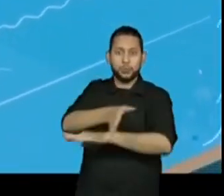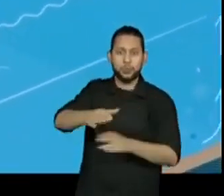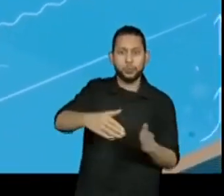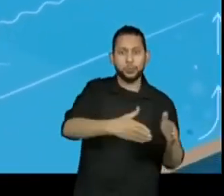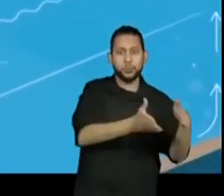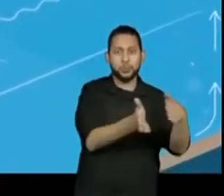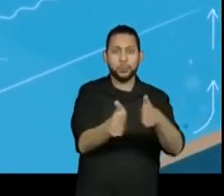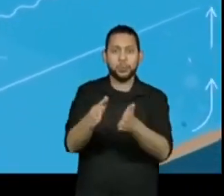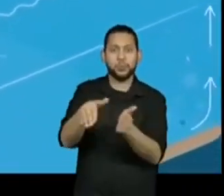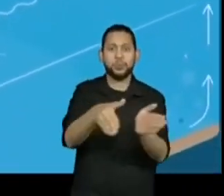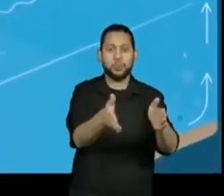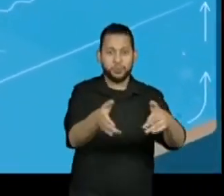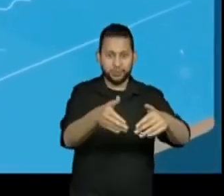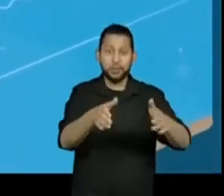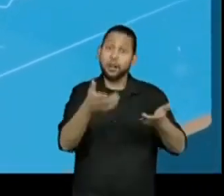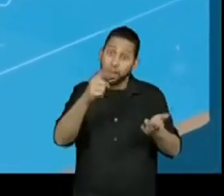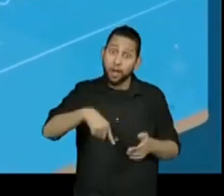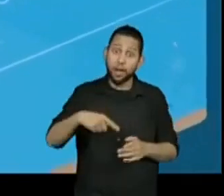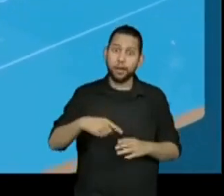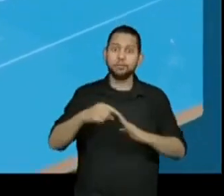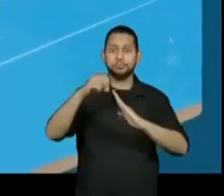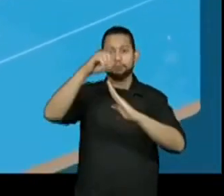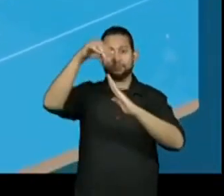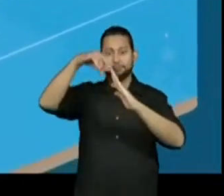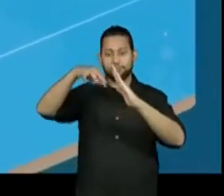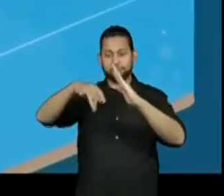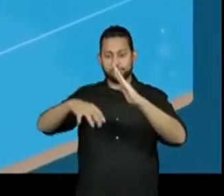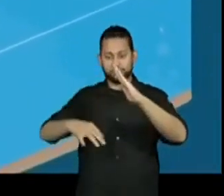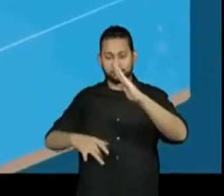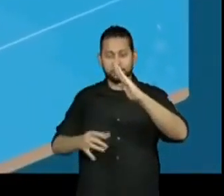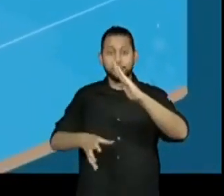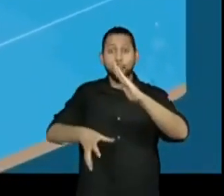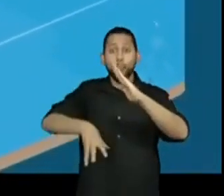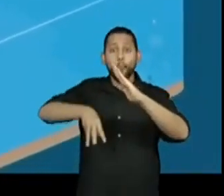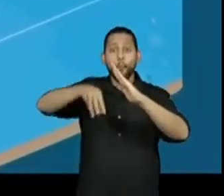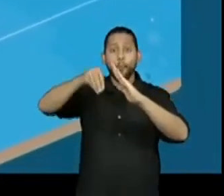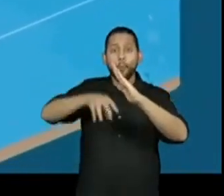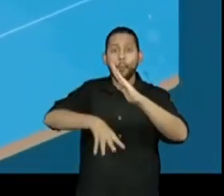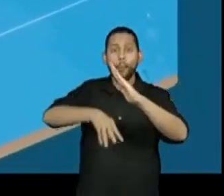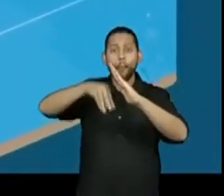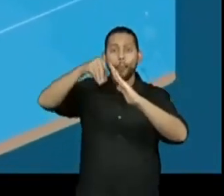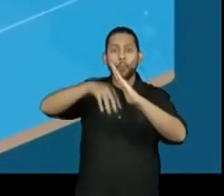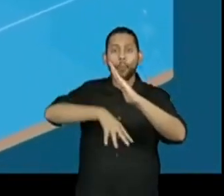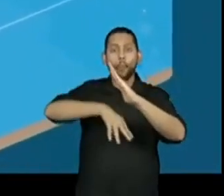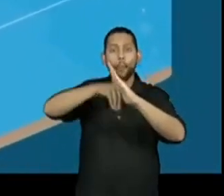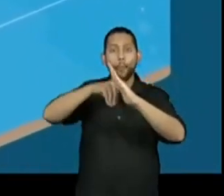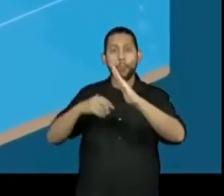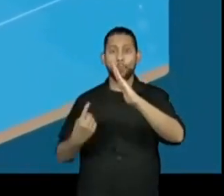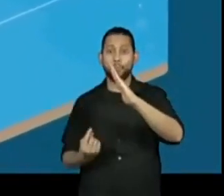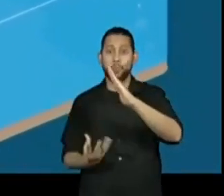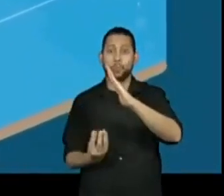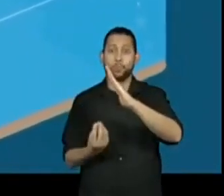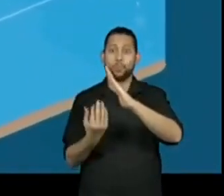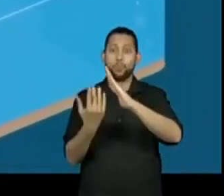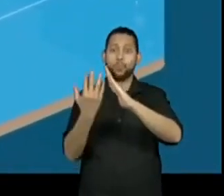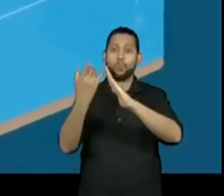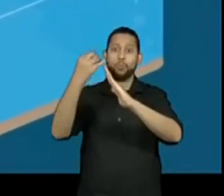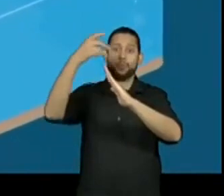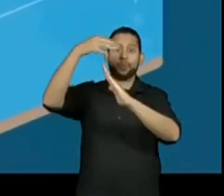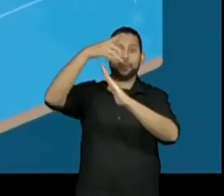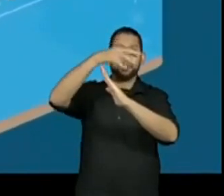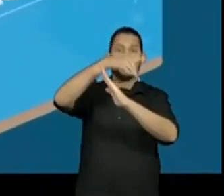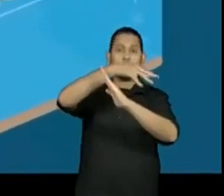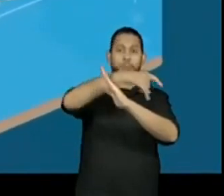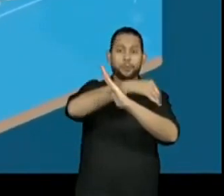Então, é a partir do lençol freático e por meio de uma rede de drenagem que das áreas mais altas para as mais baixas, a